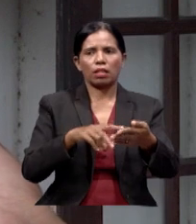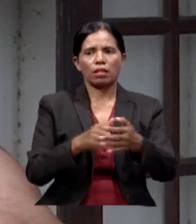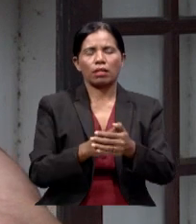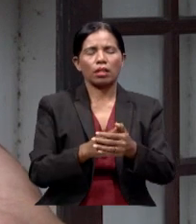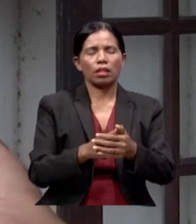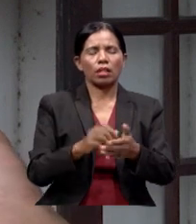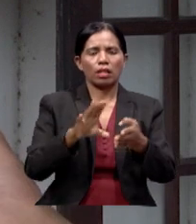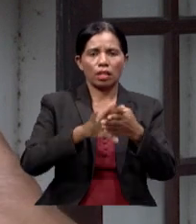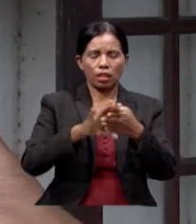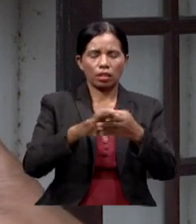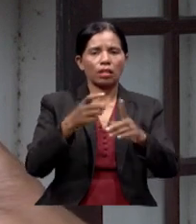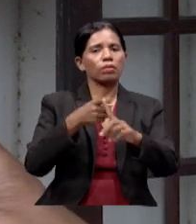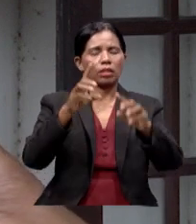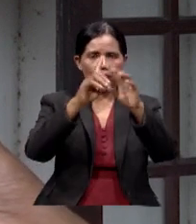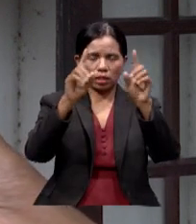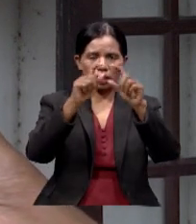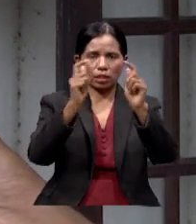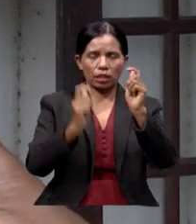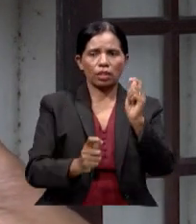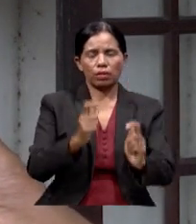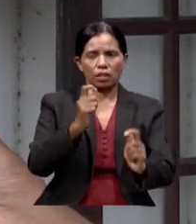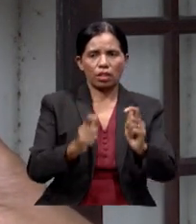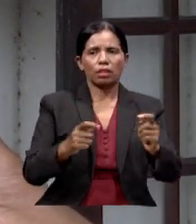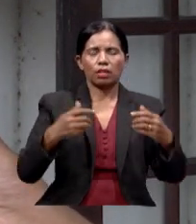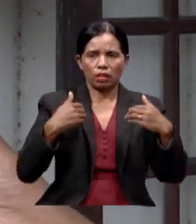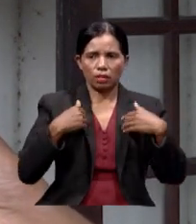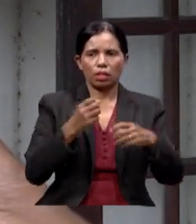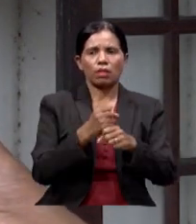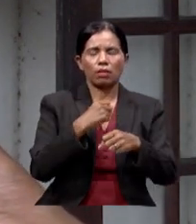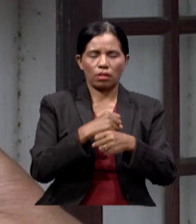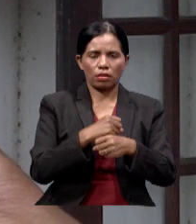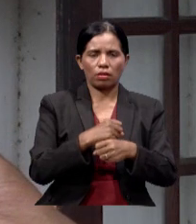do tribunal. Se ia vices rumo, eu falo recurso.